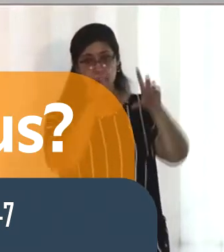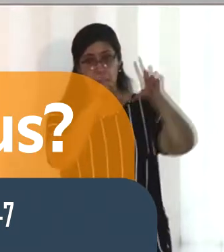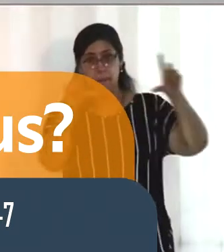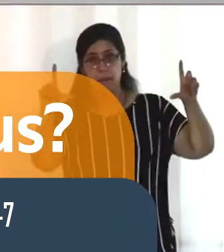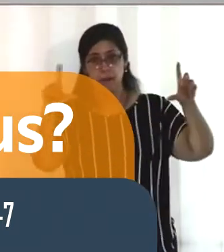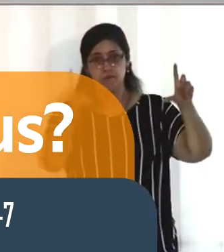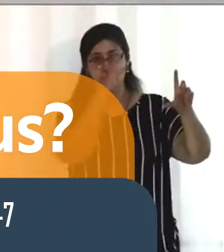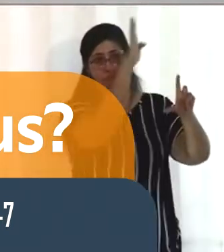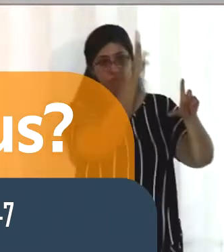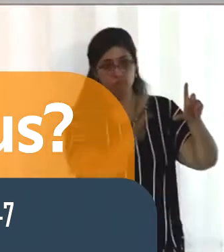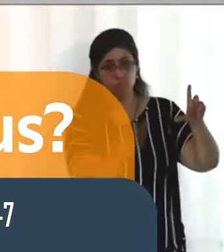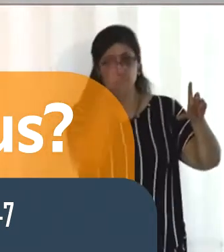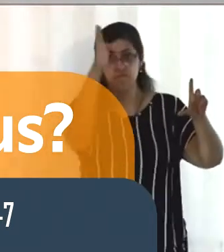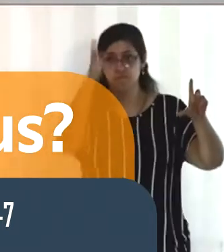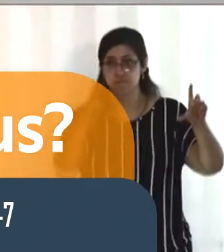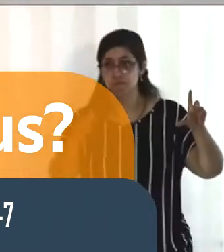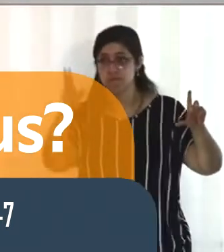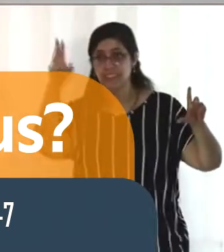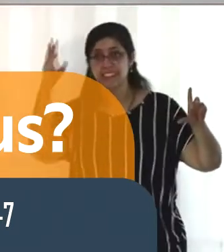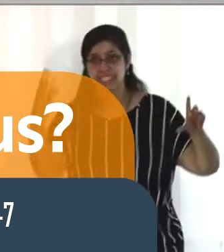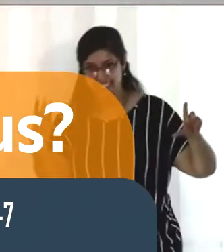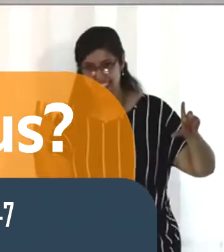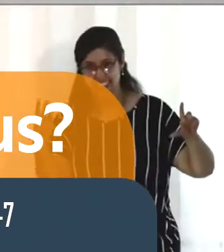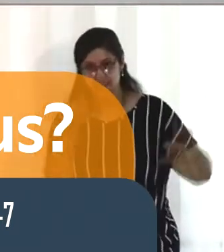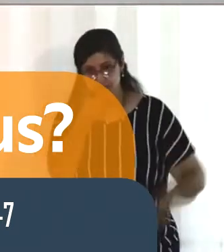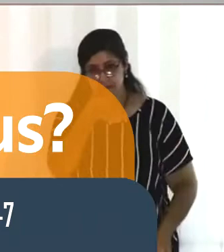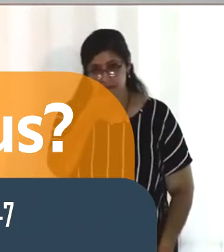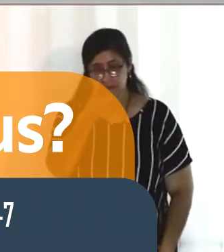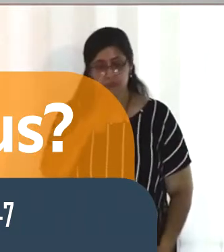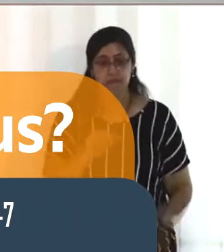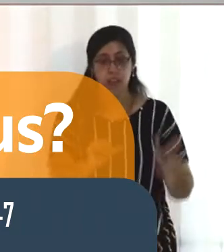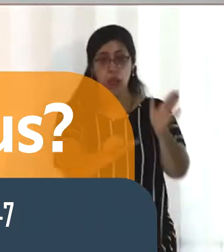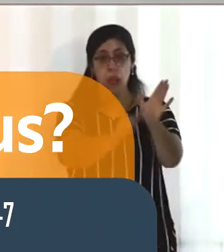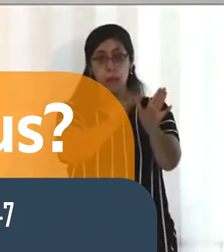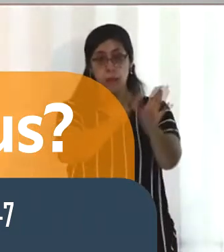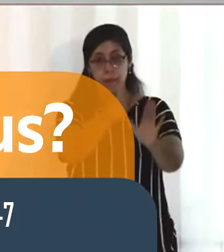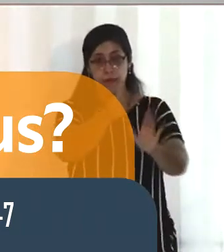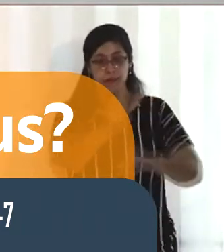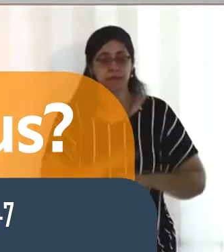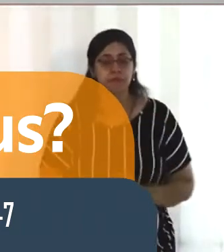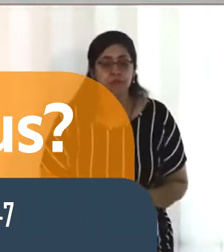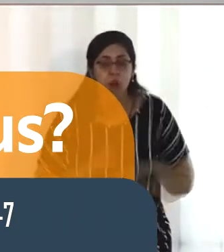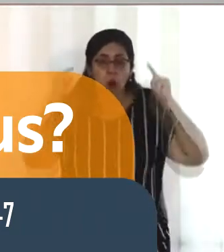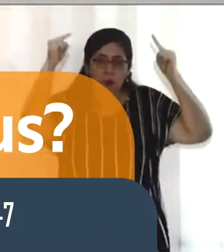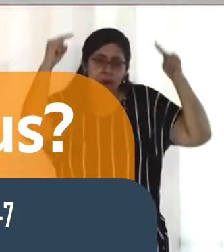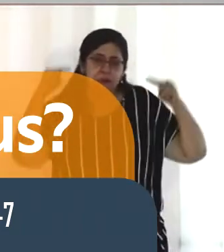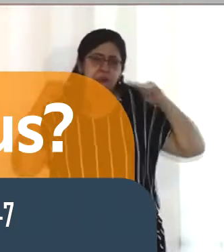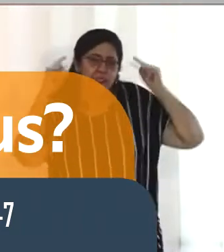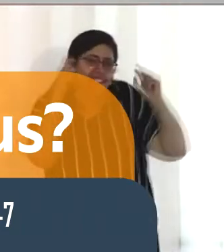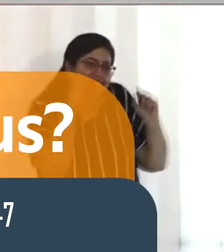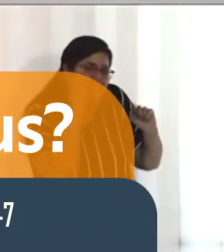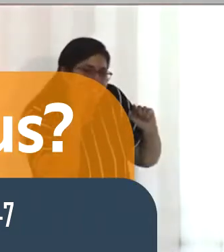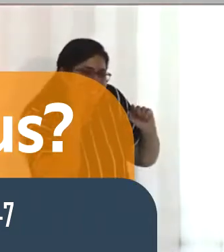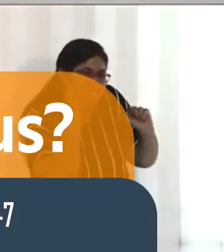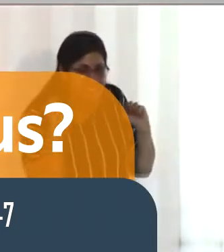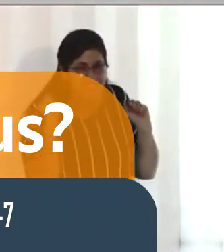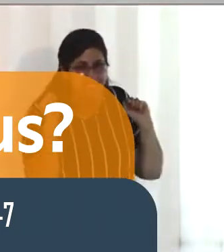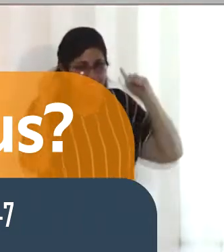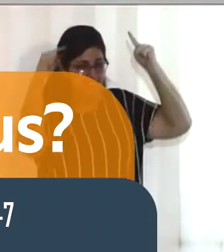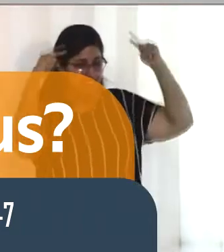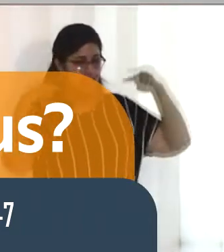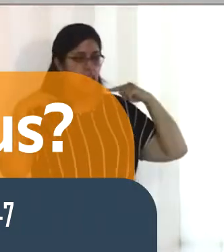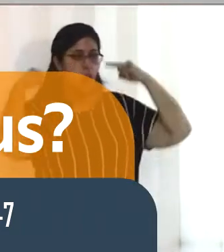3 desenhos. O primeiro, se você conseguir desenhar uma ovelhinha. A ideia é um animal, mas